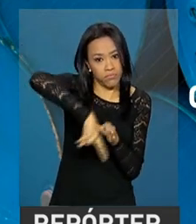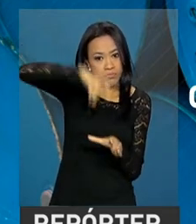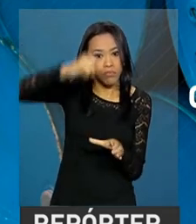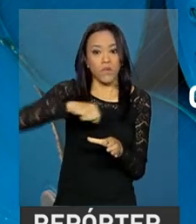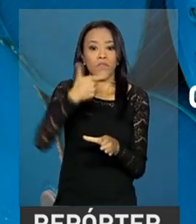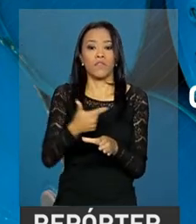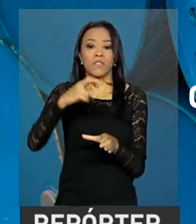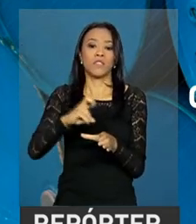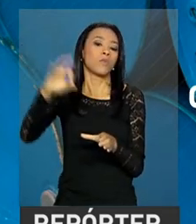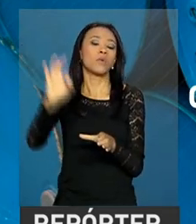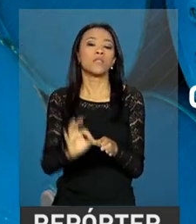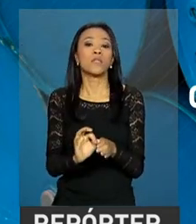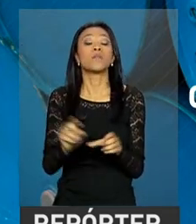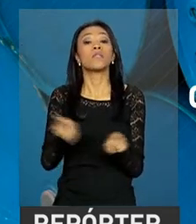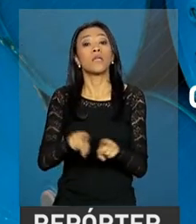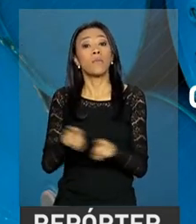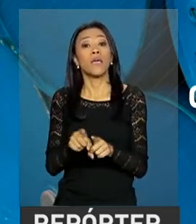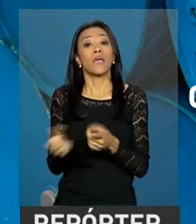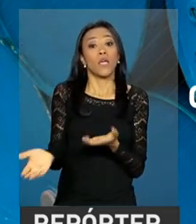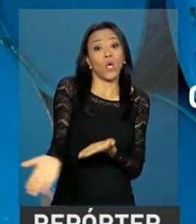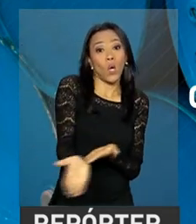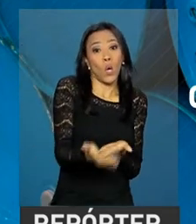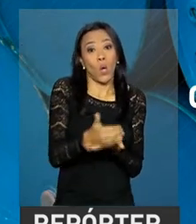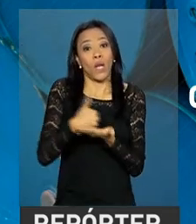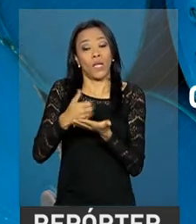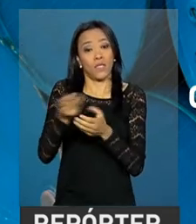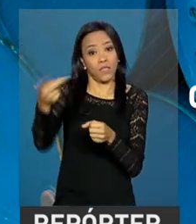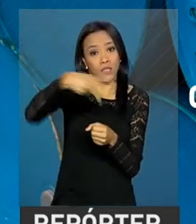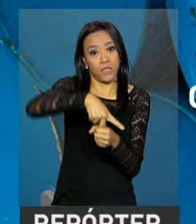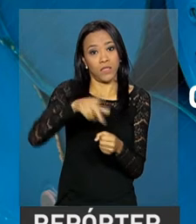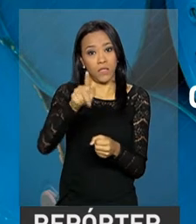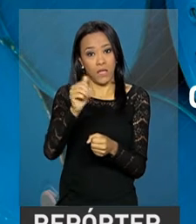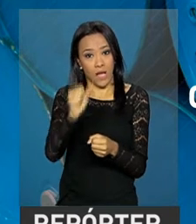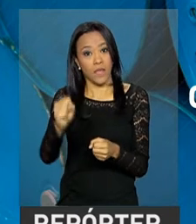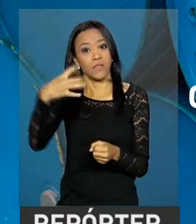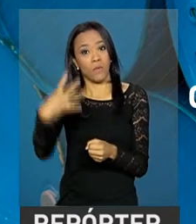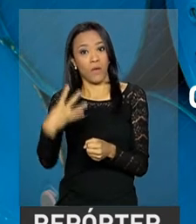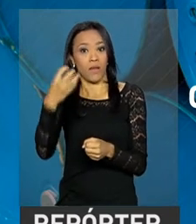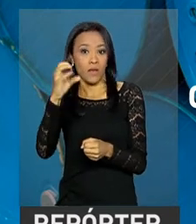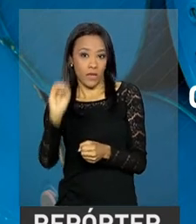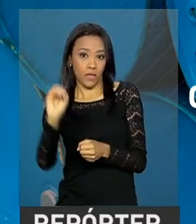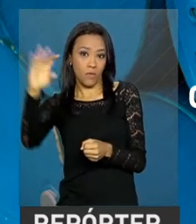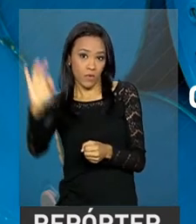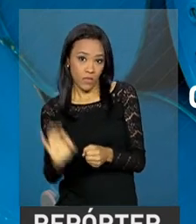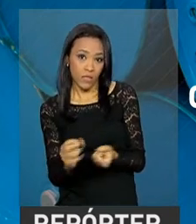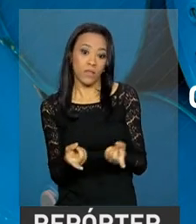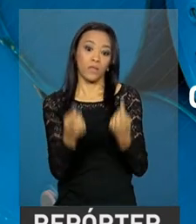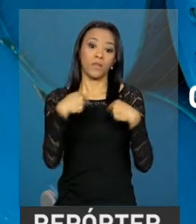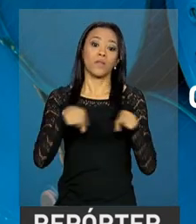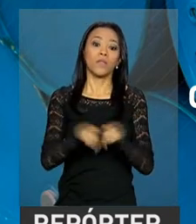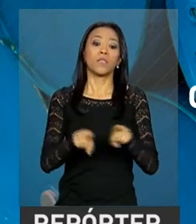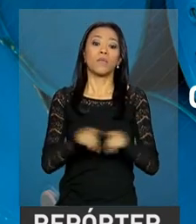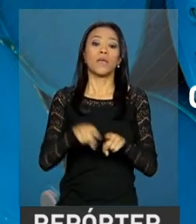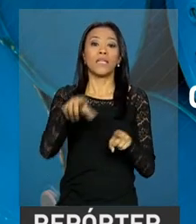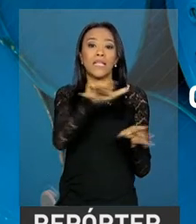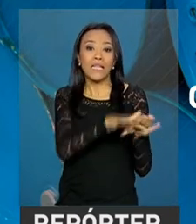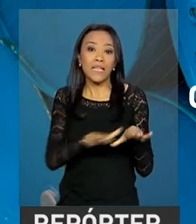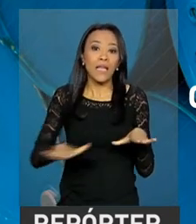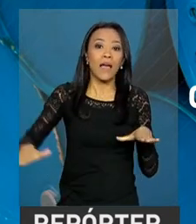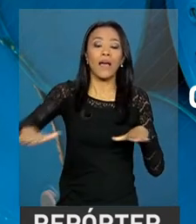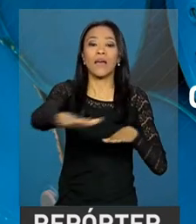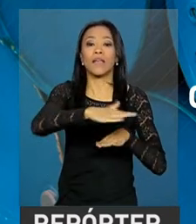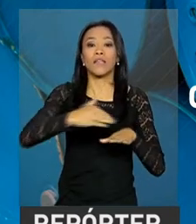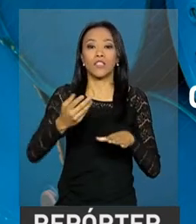na coleta e escoamento de petróleo e gás 40% e nas plataformas de produção em